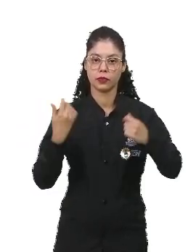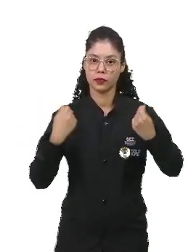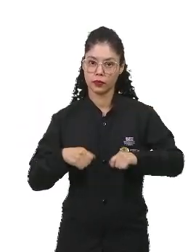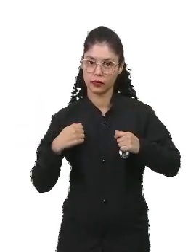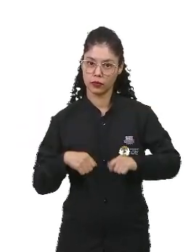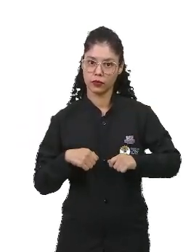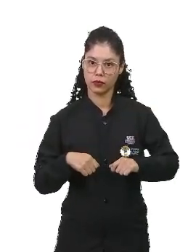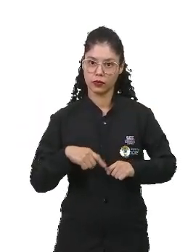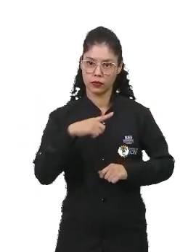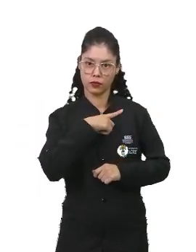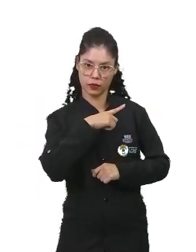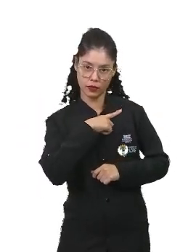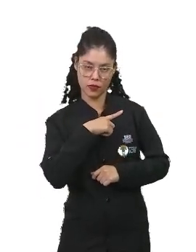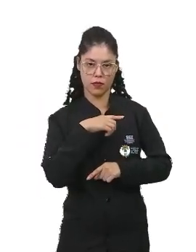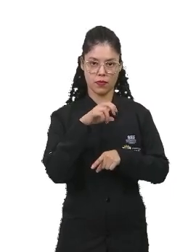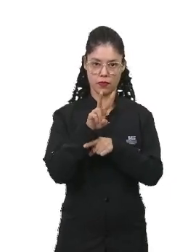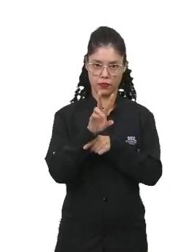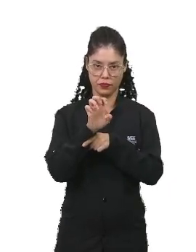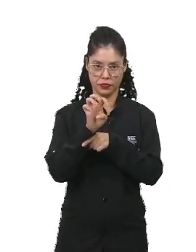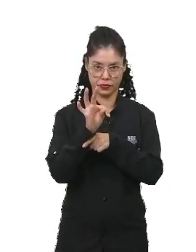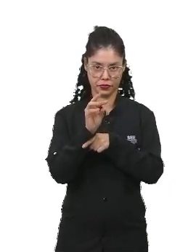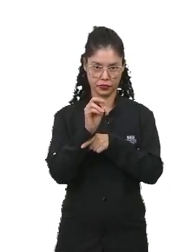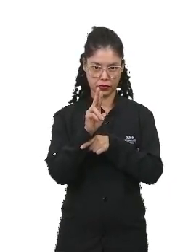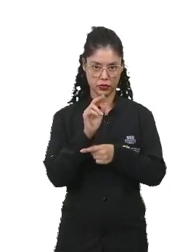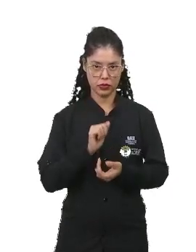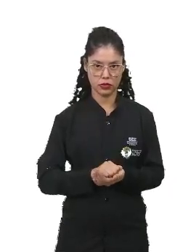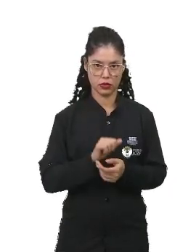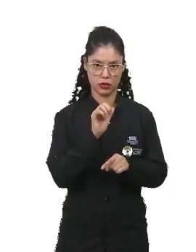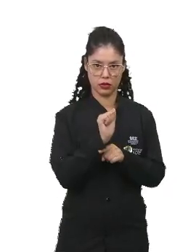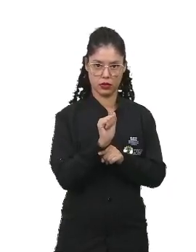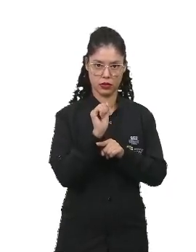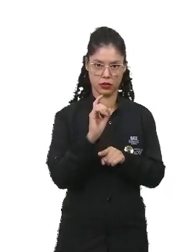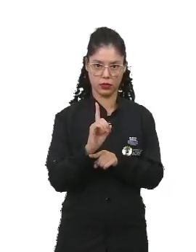do vetor diretor. Então, eu vou considerar o vetor AB.